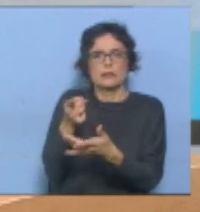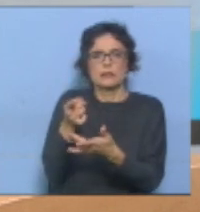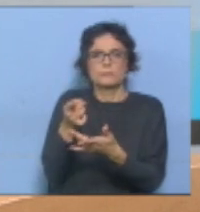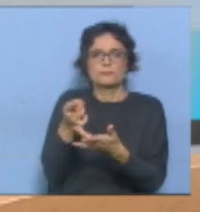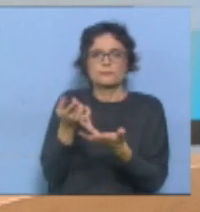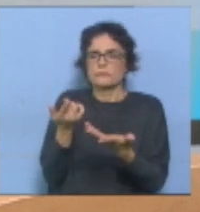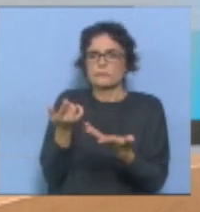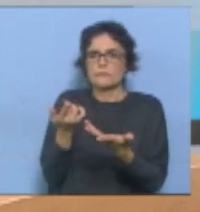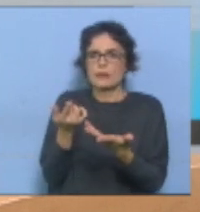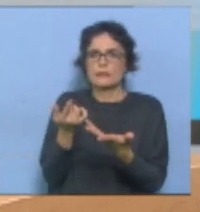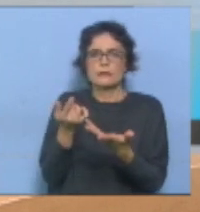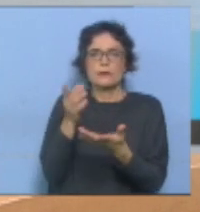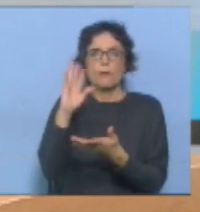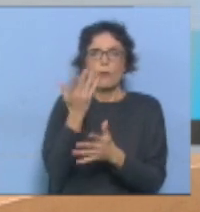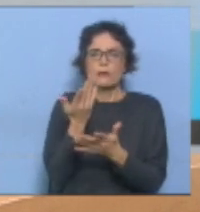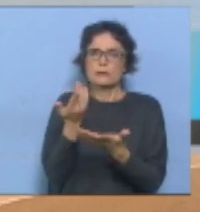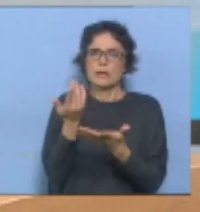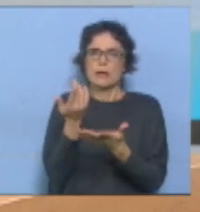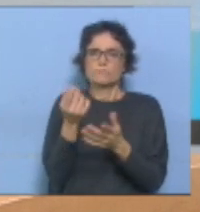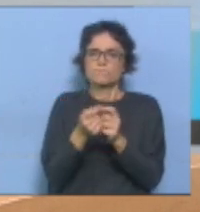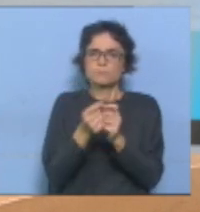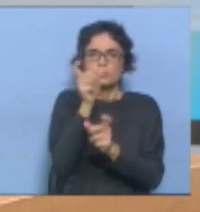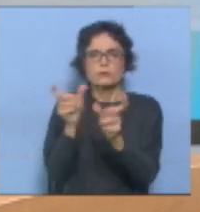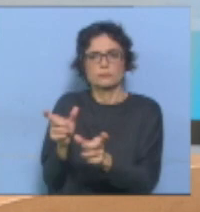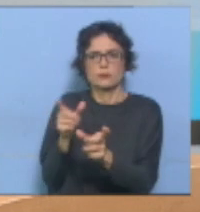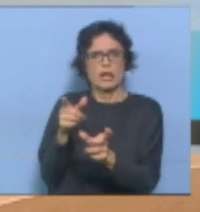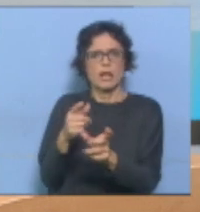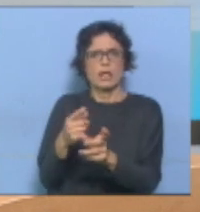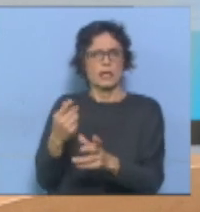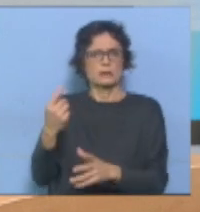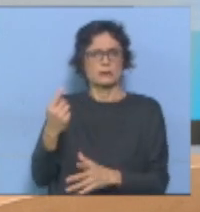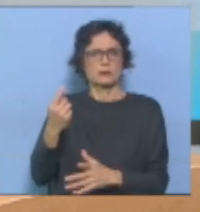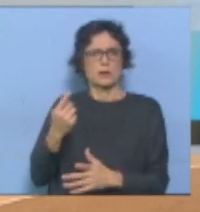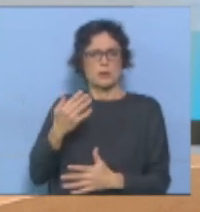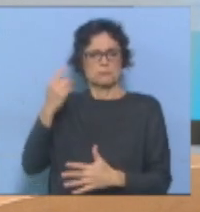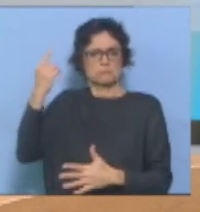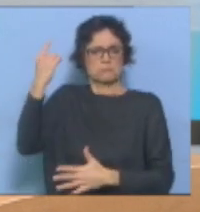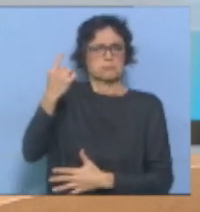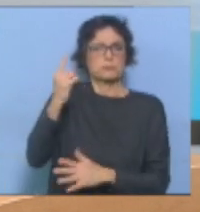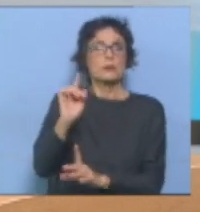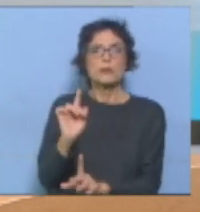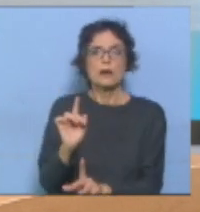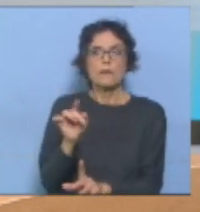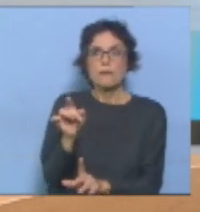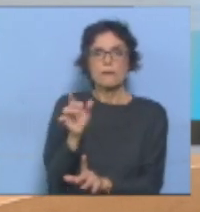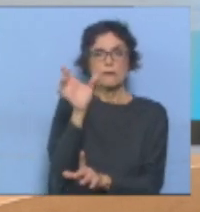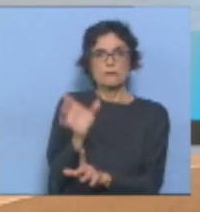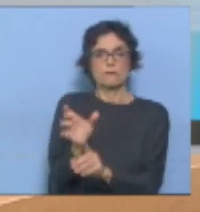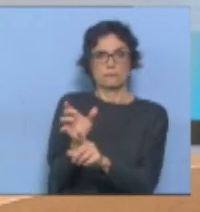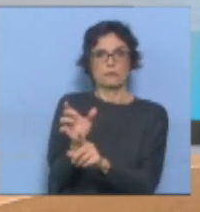as pessoas, não se impõe, é muito engraçado porque não se impõe à relação, mas quando outra